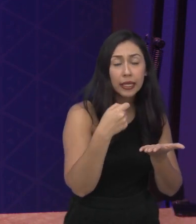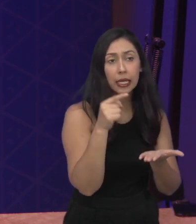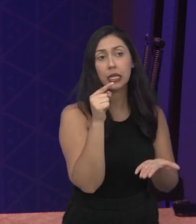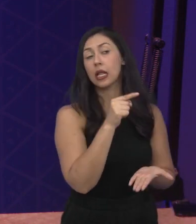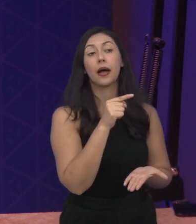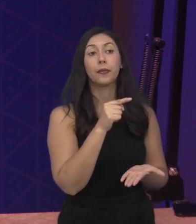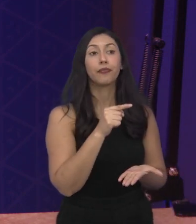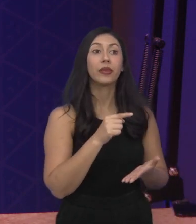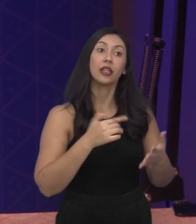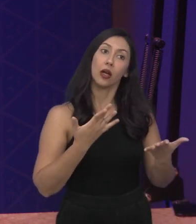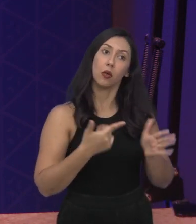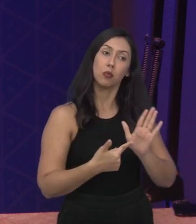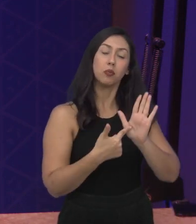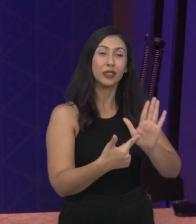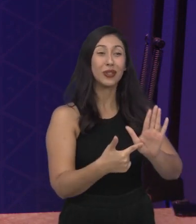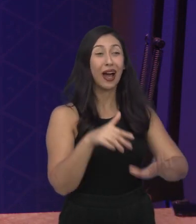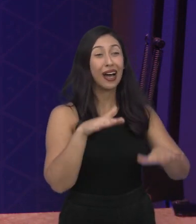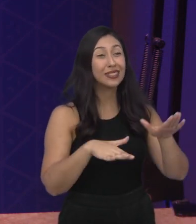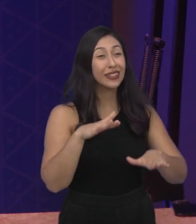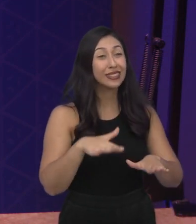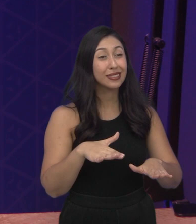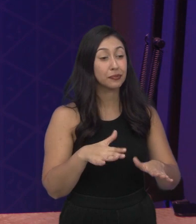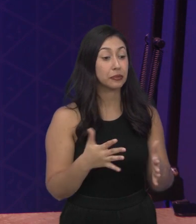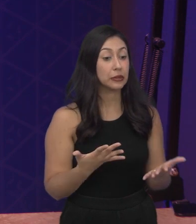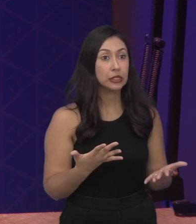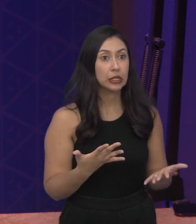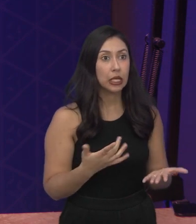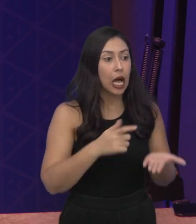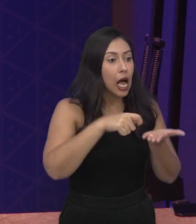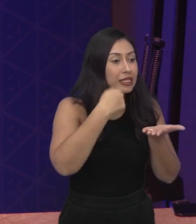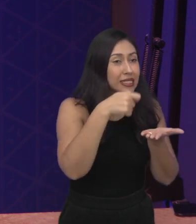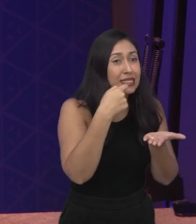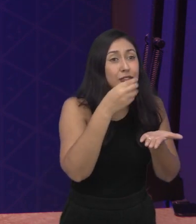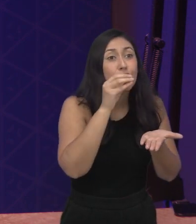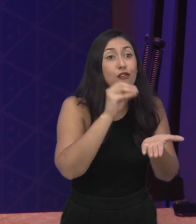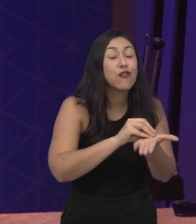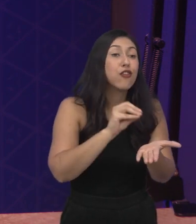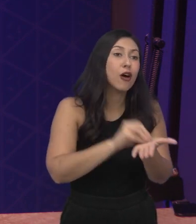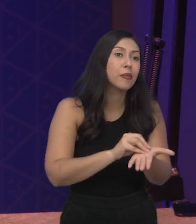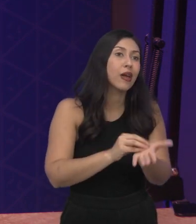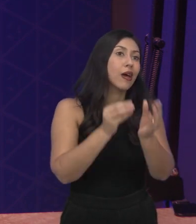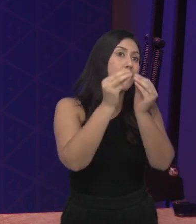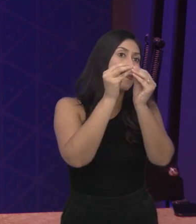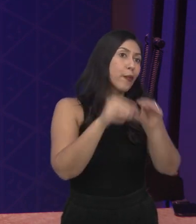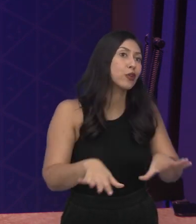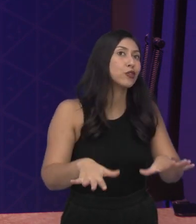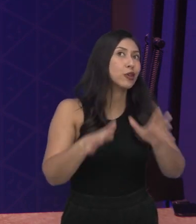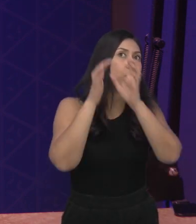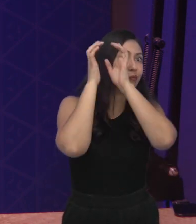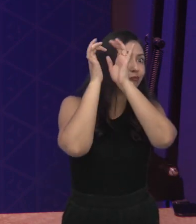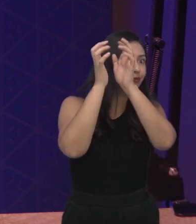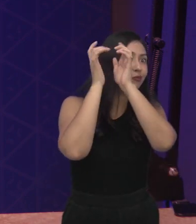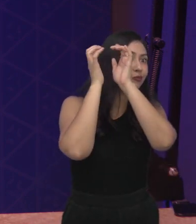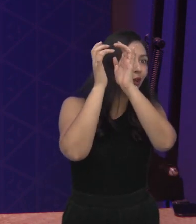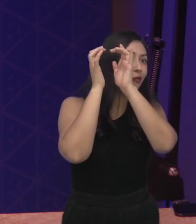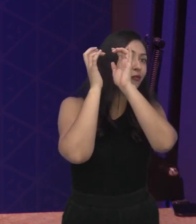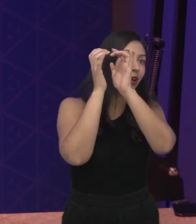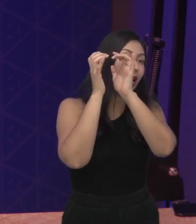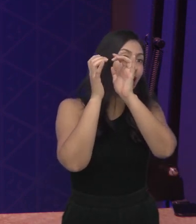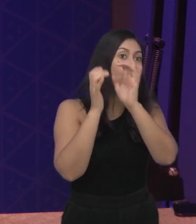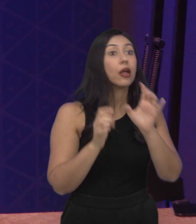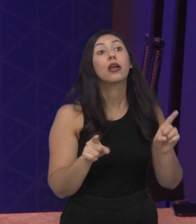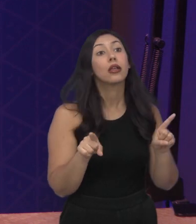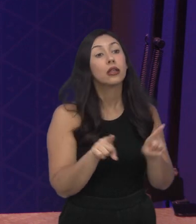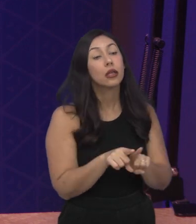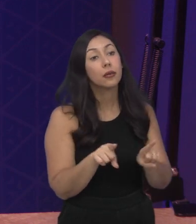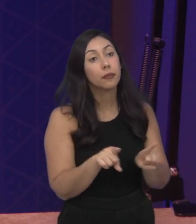a falta do alimento atrapalha de forma muito efetiva a cognição. Então, e a gente